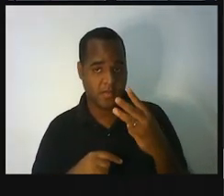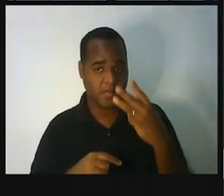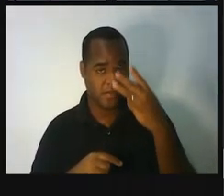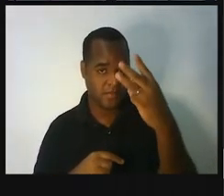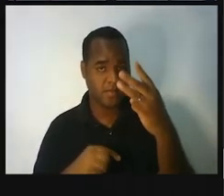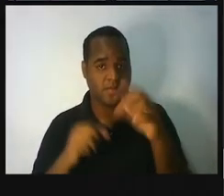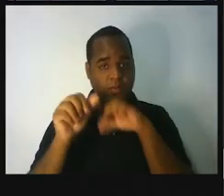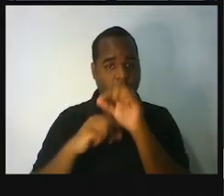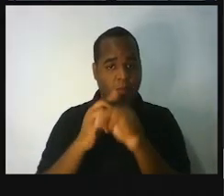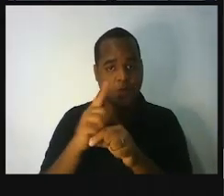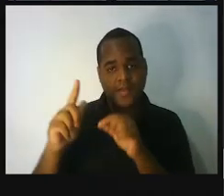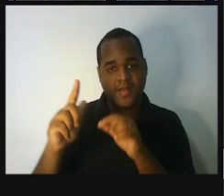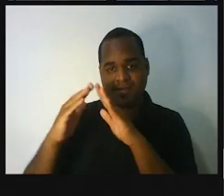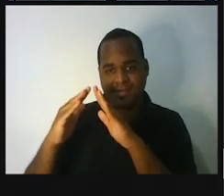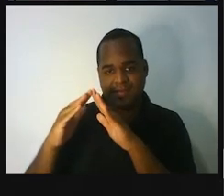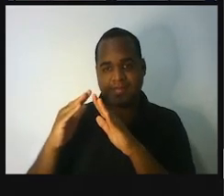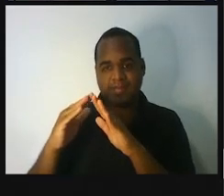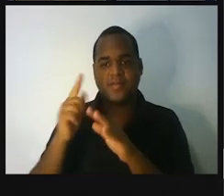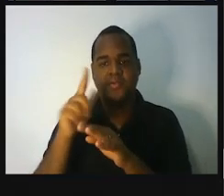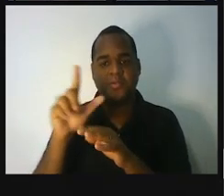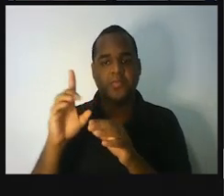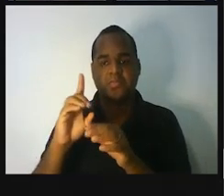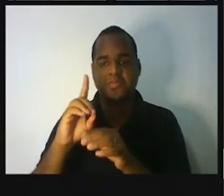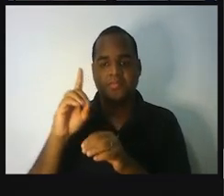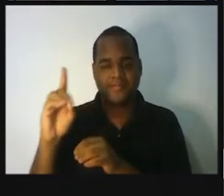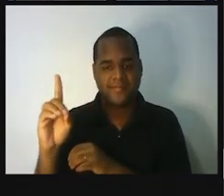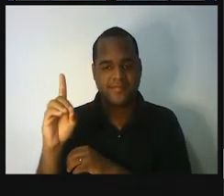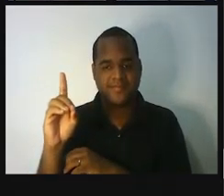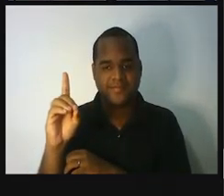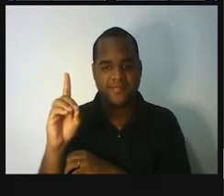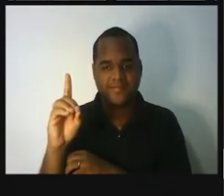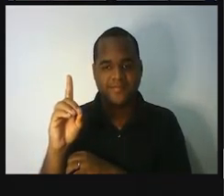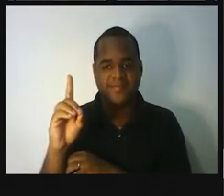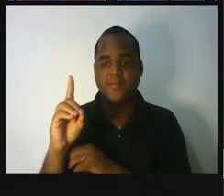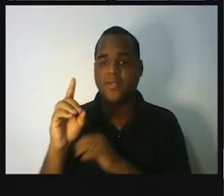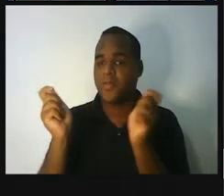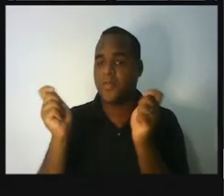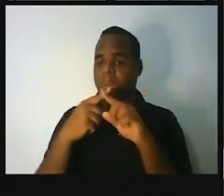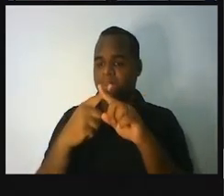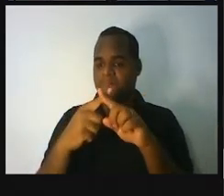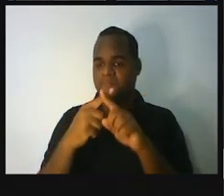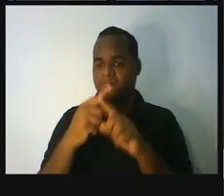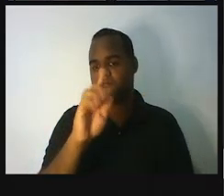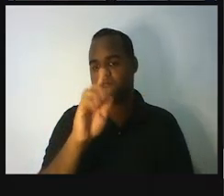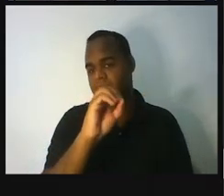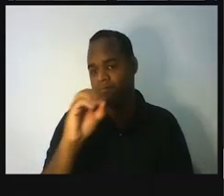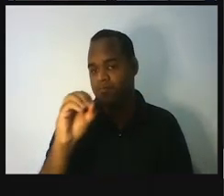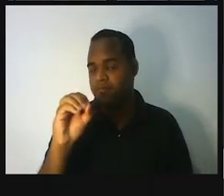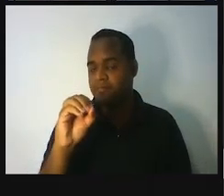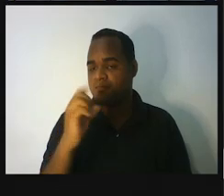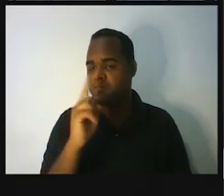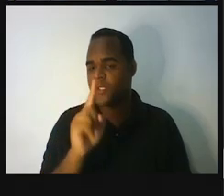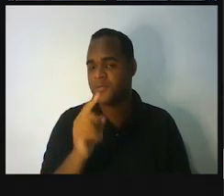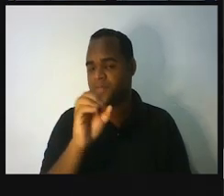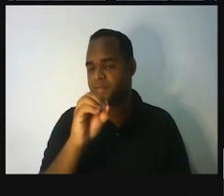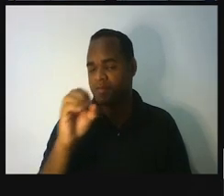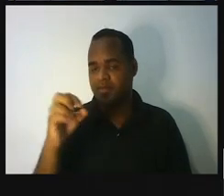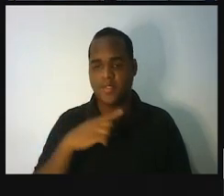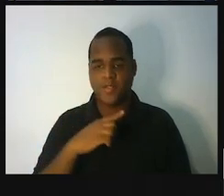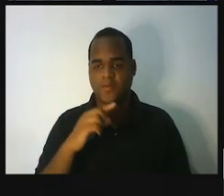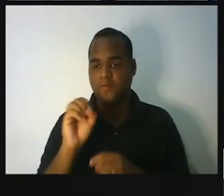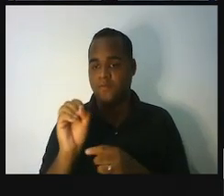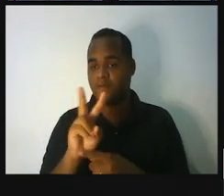casinha para a direita. Se eu vou para a direita, ali em cima está mandando eu multiplicar por 1.000. Então, eu vou pegar aquele valor em quilômetro